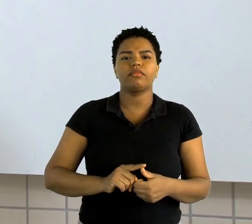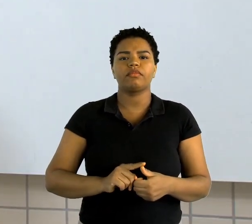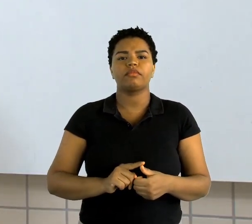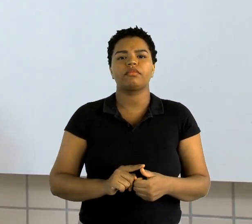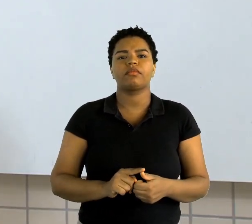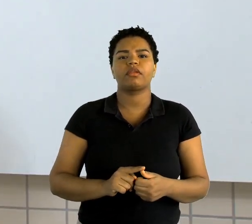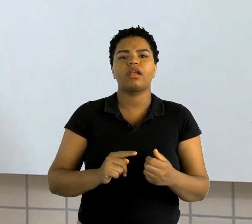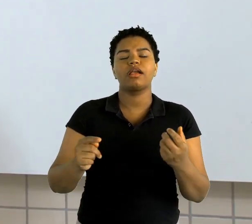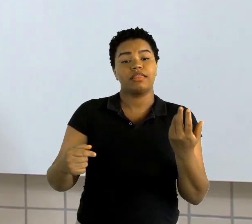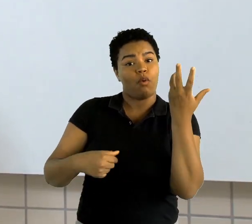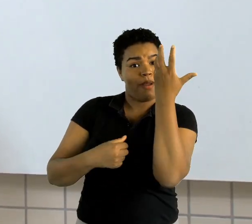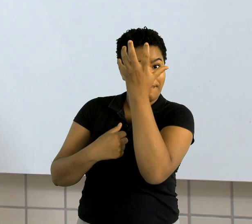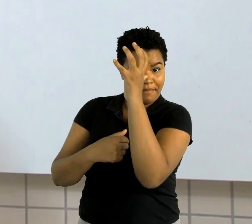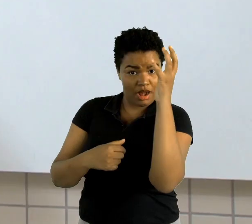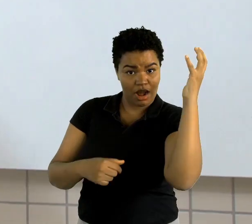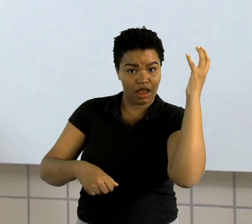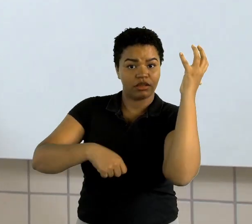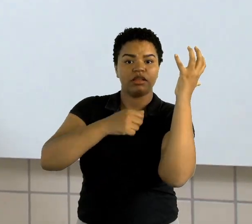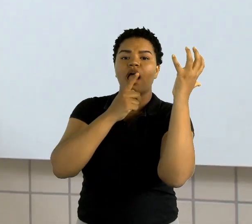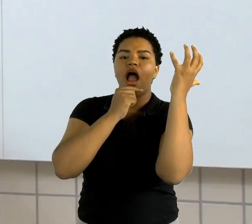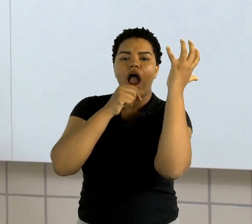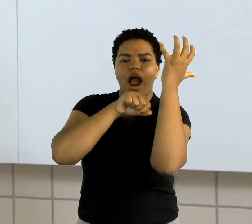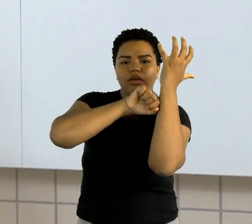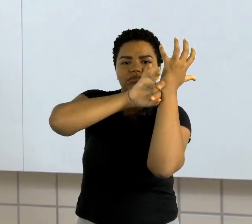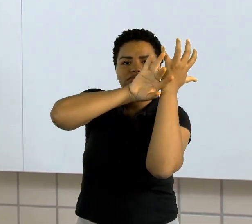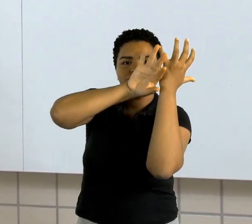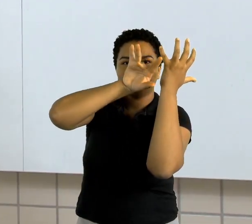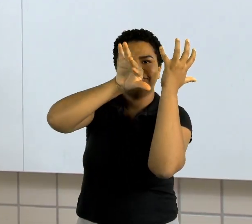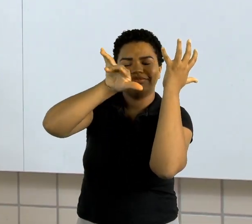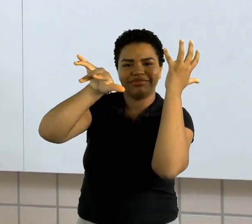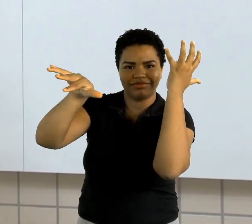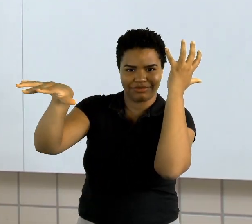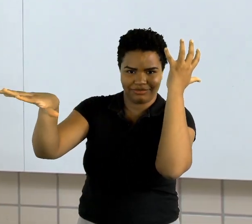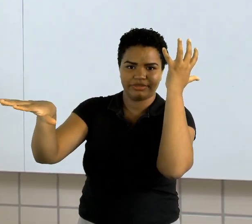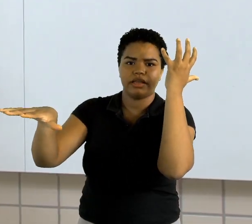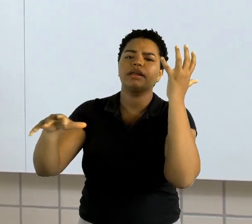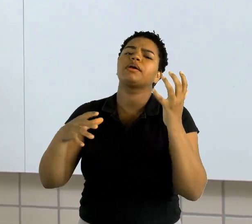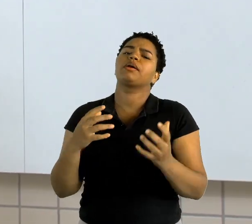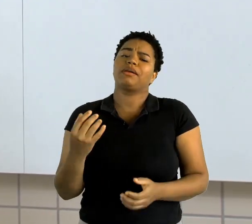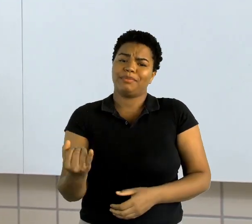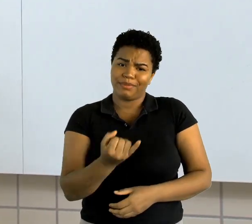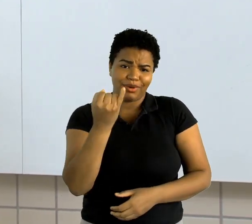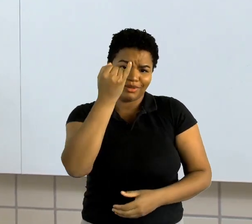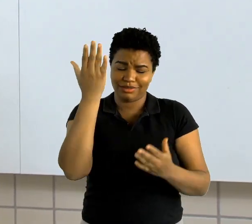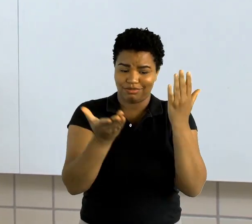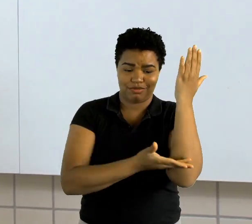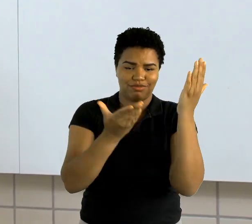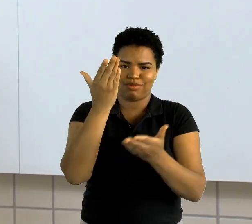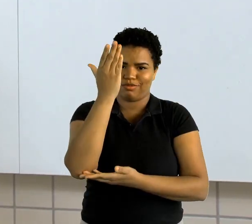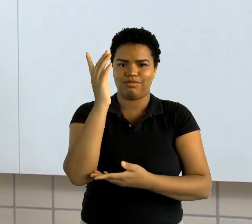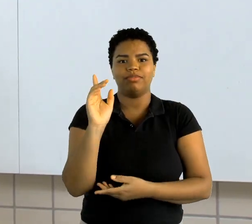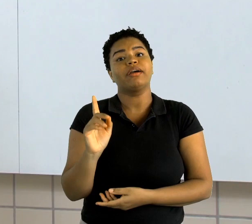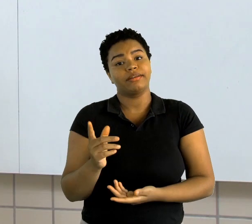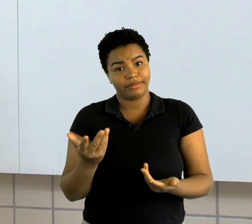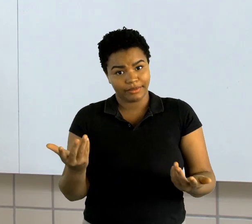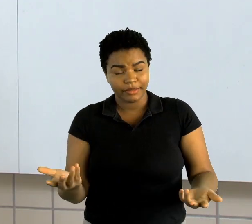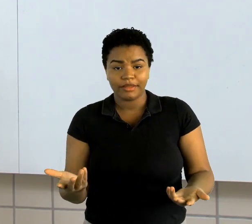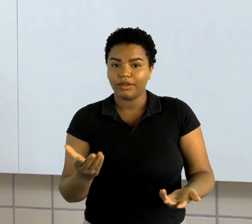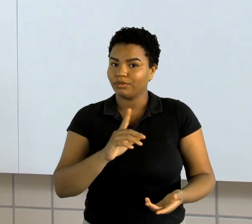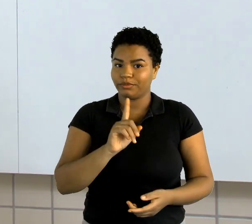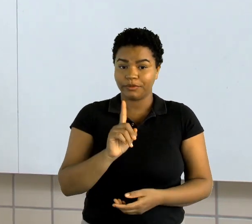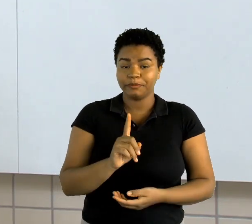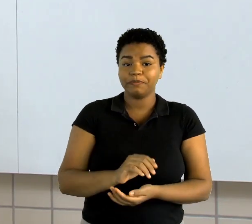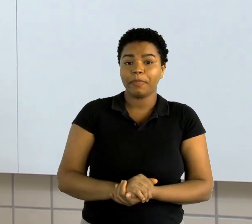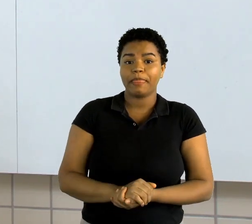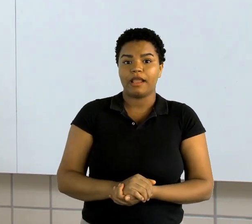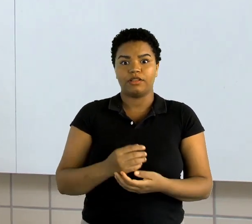através das plantas. Transpira. Por isso que é importante não desmatar. Quanto mais planta, mais vai reter água, depois